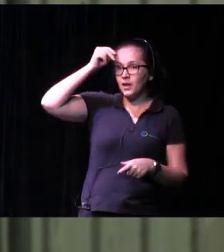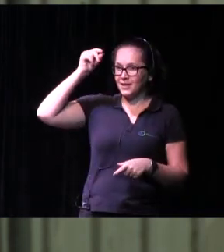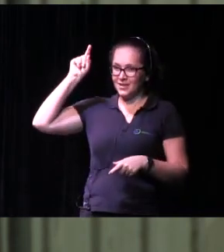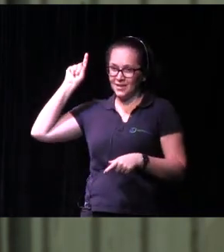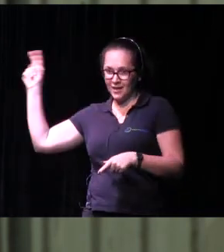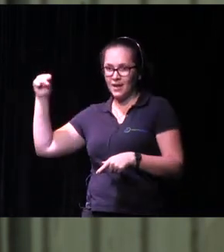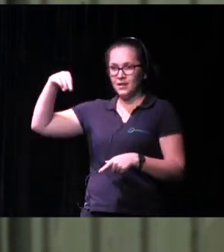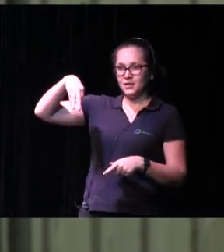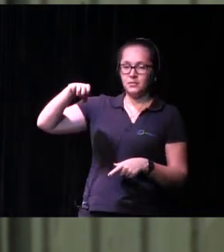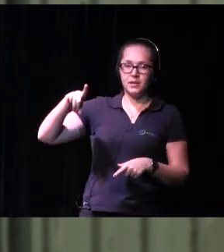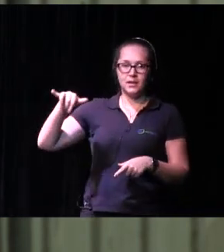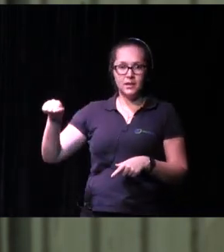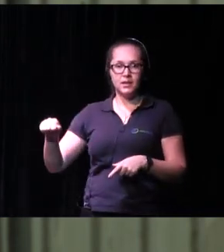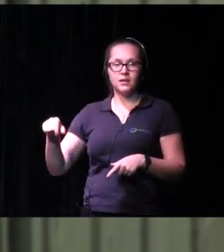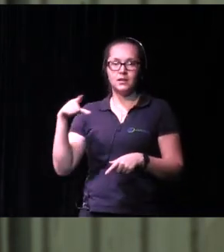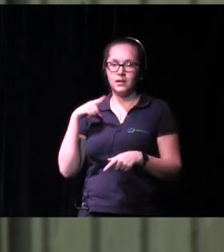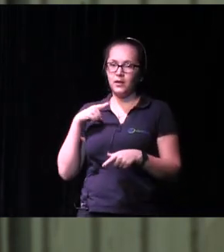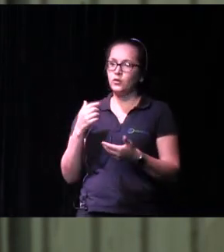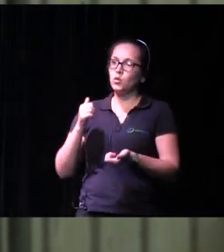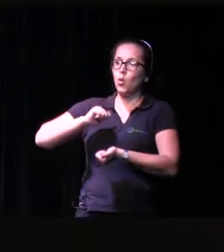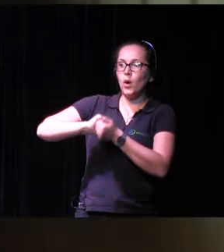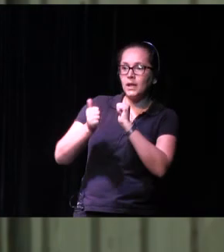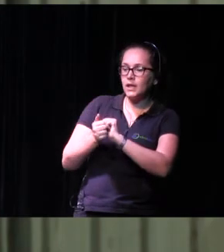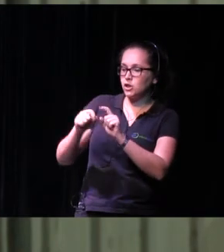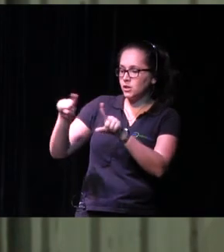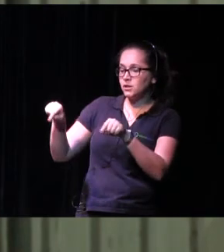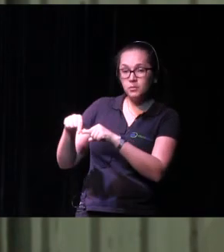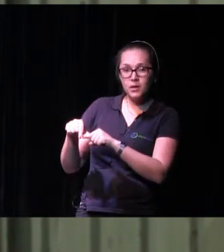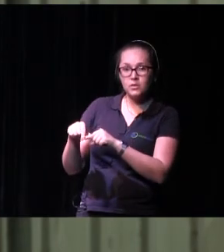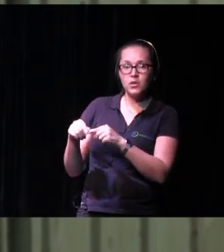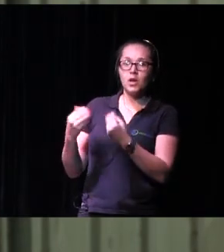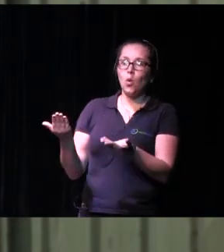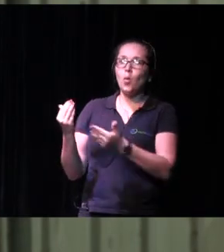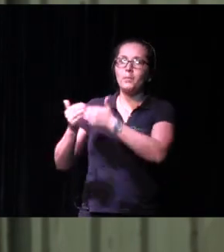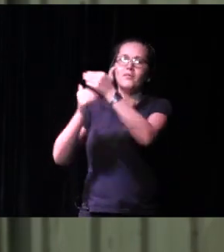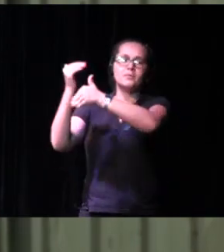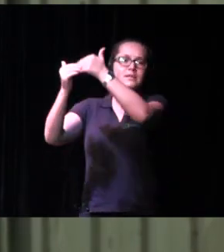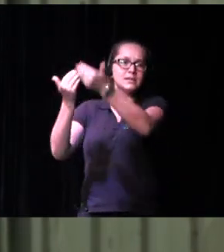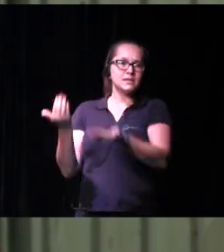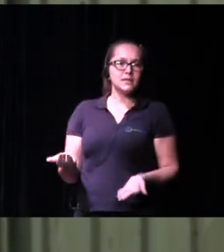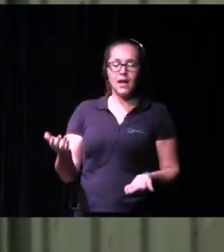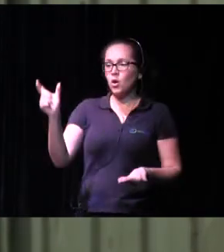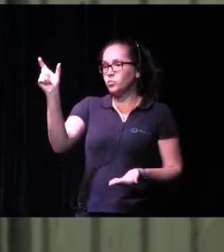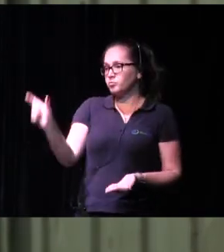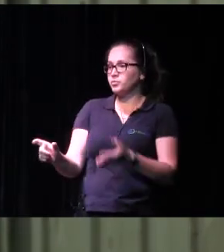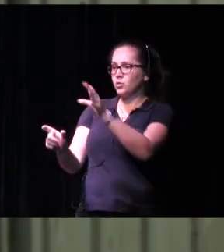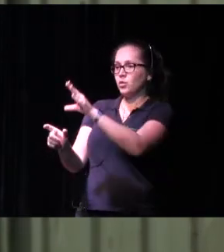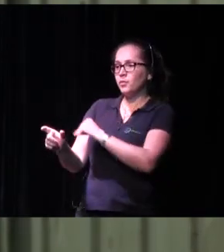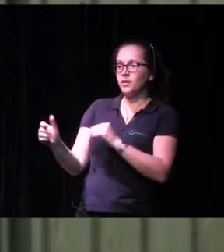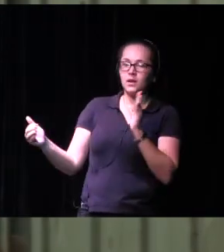prefeitura de Medellín, por exemplo, que acabou gerando de qualidade de espaço e como a gente poderia avançar como